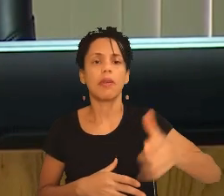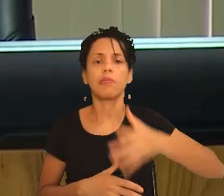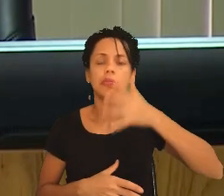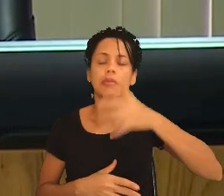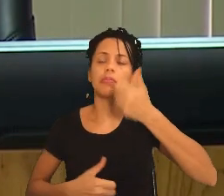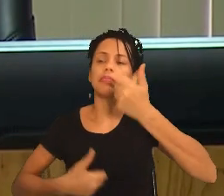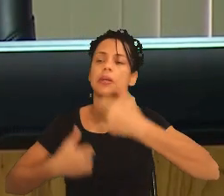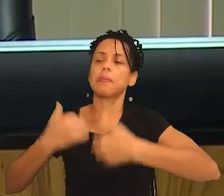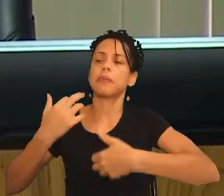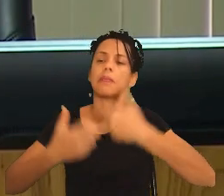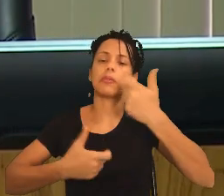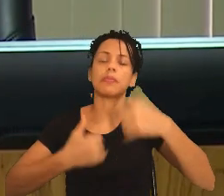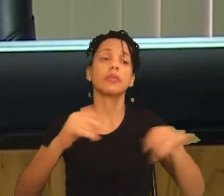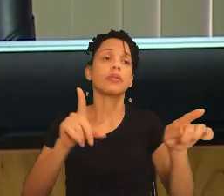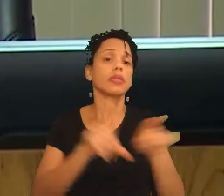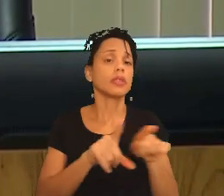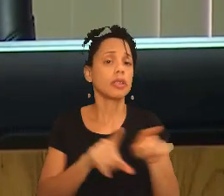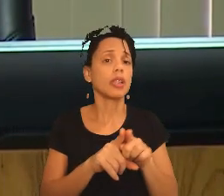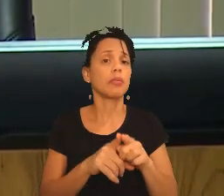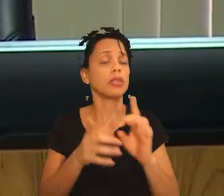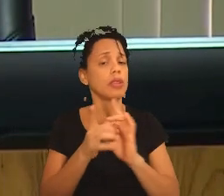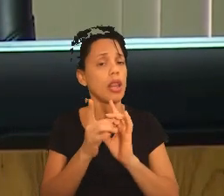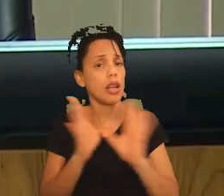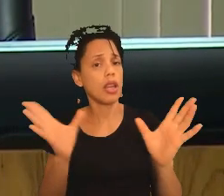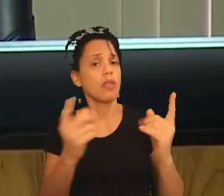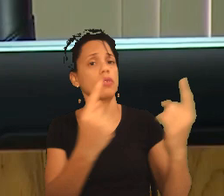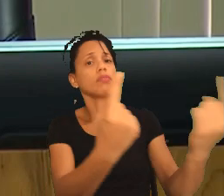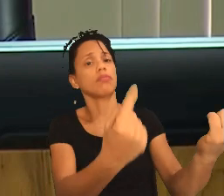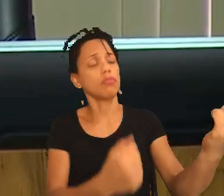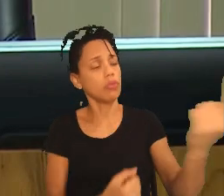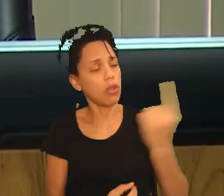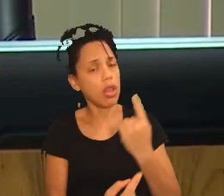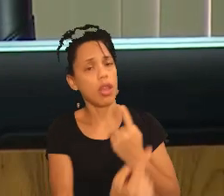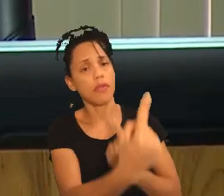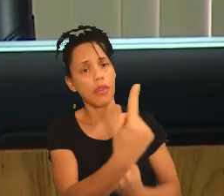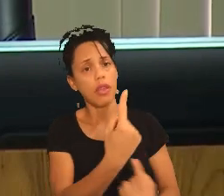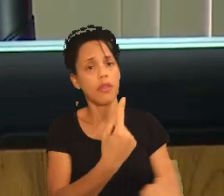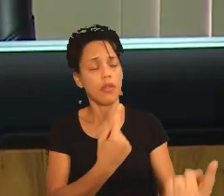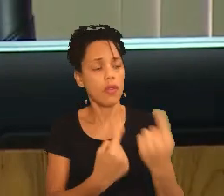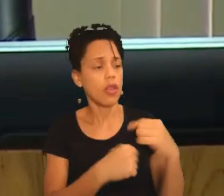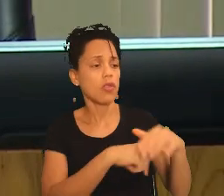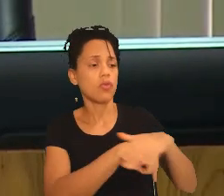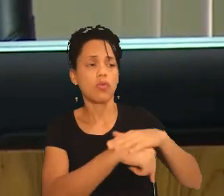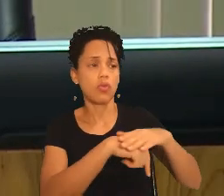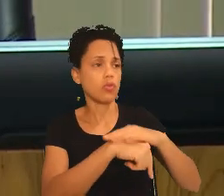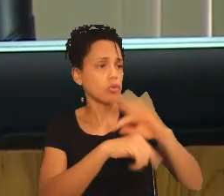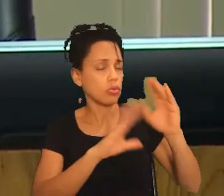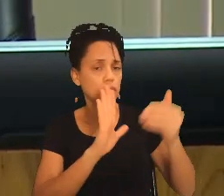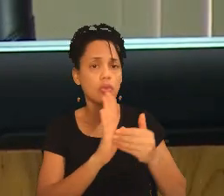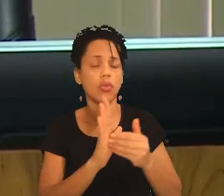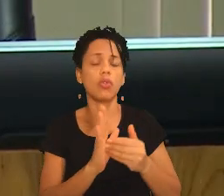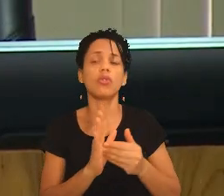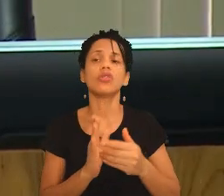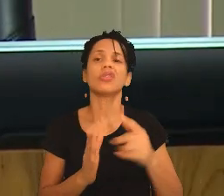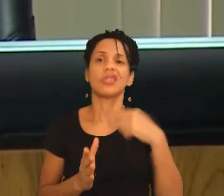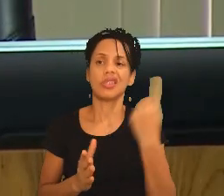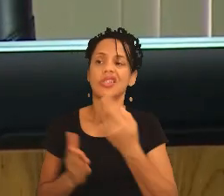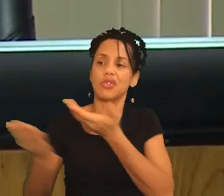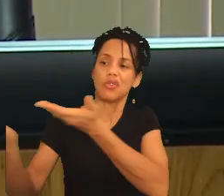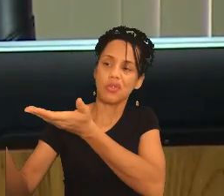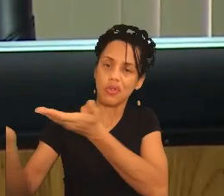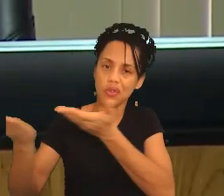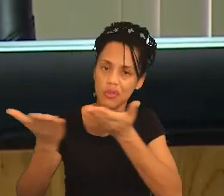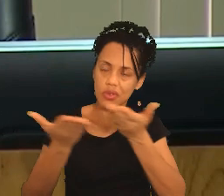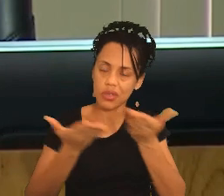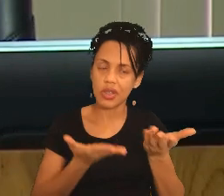muito inovador e espero que a gente possa criar vários espaços como esse no nosso país e